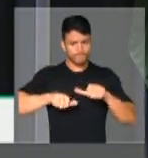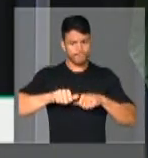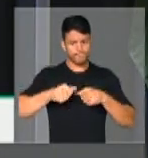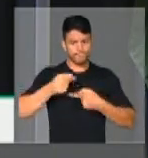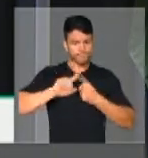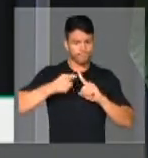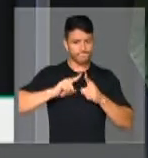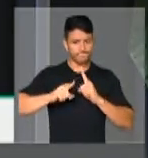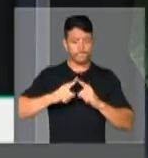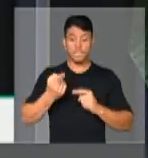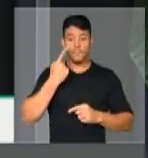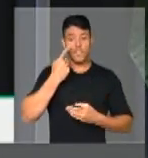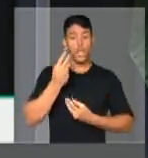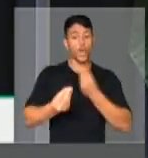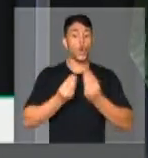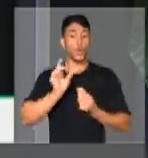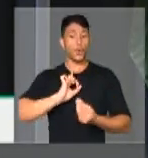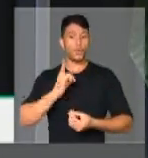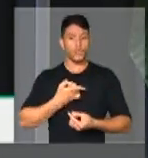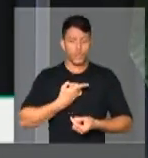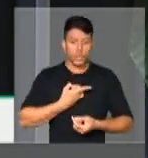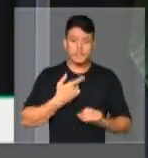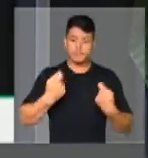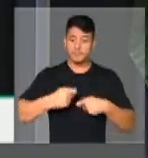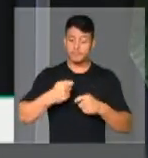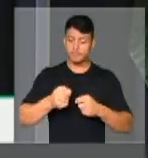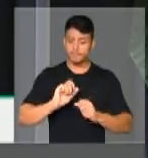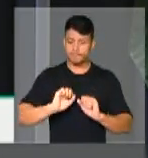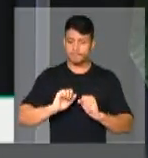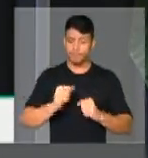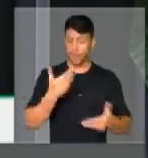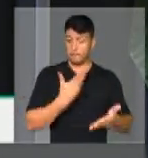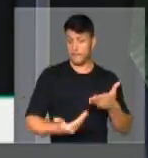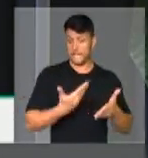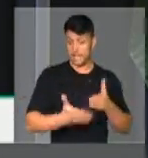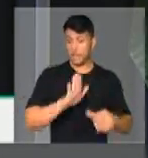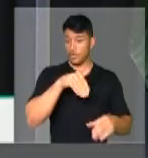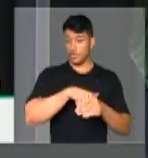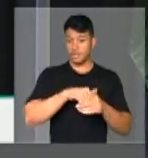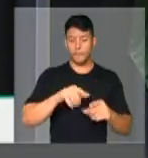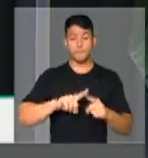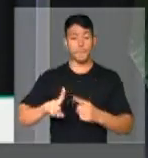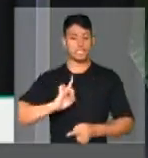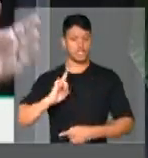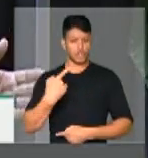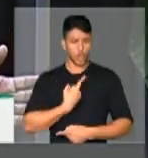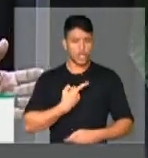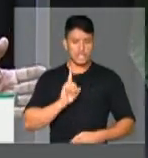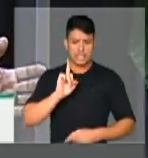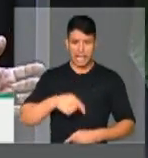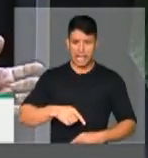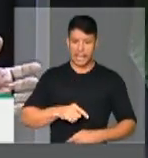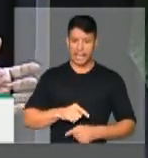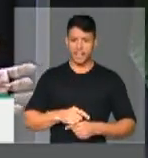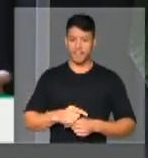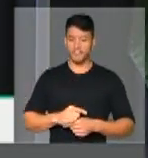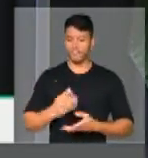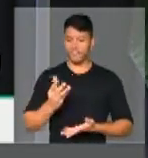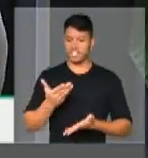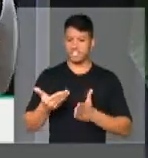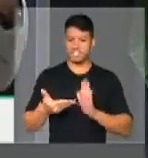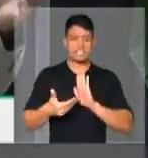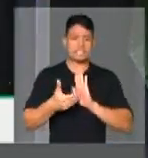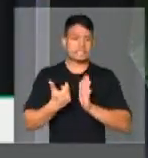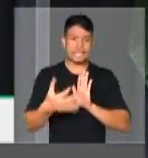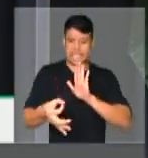na sociedade e perdemos, mas isso não significa que a gente vá ter uma posição acrítica